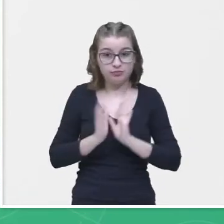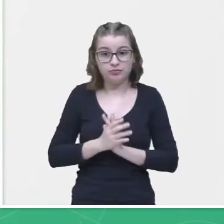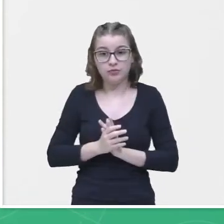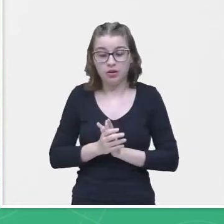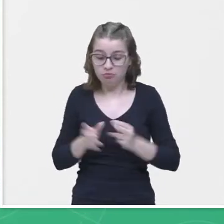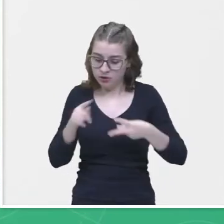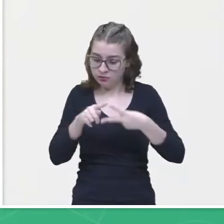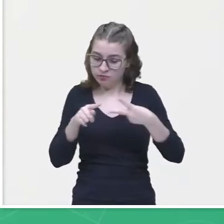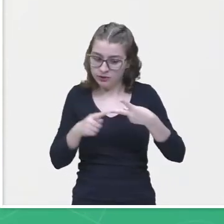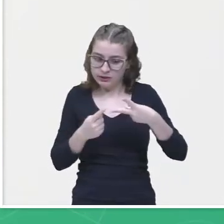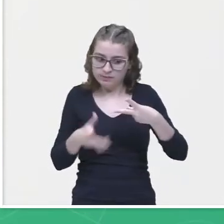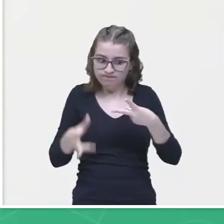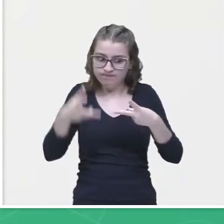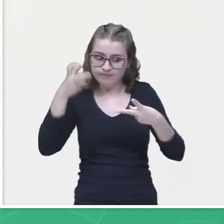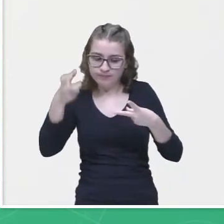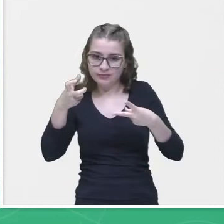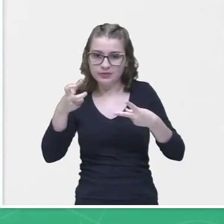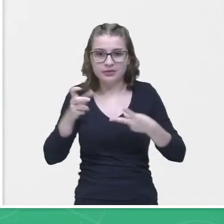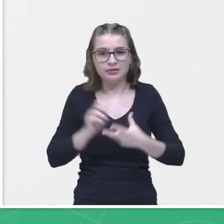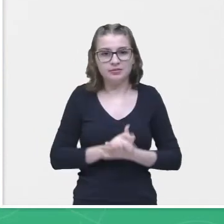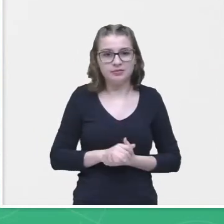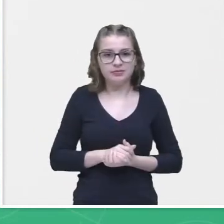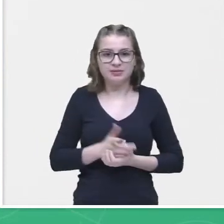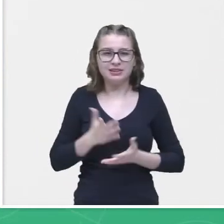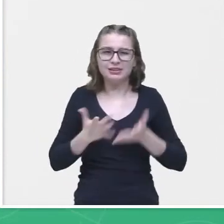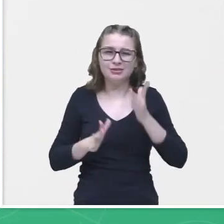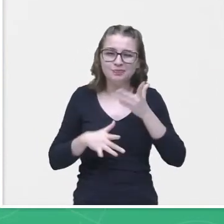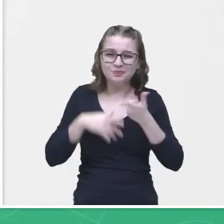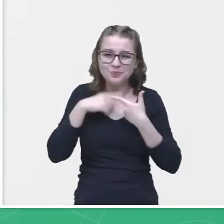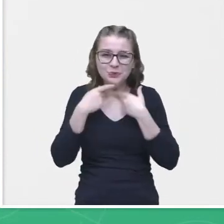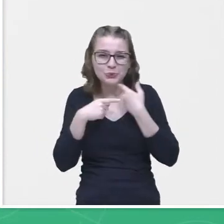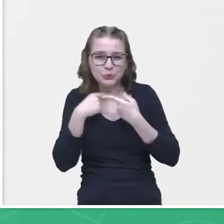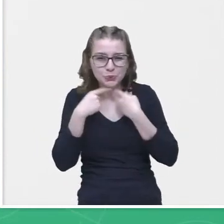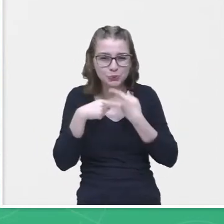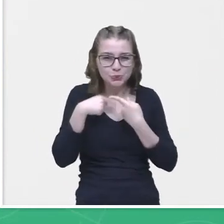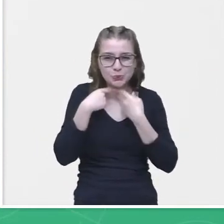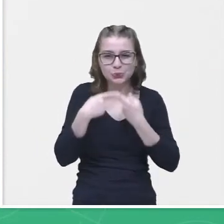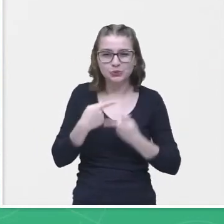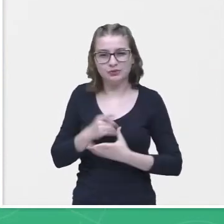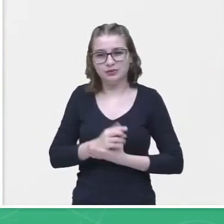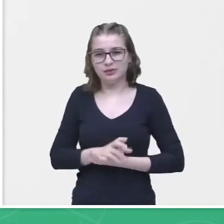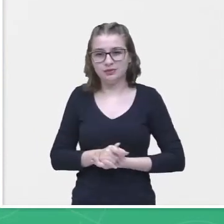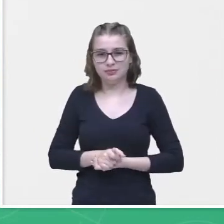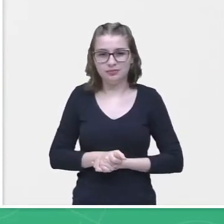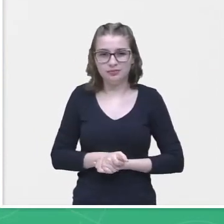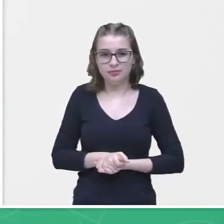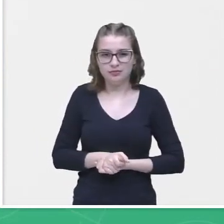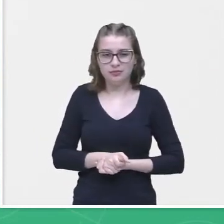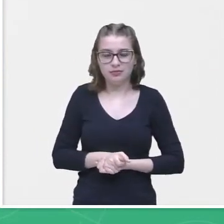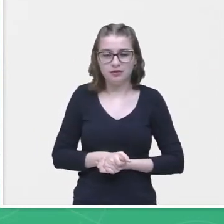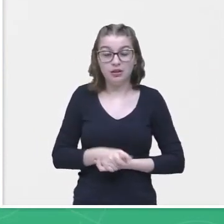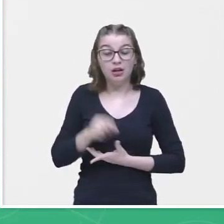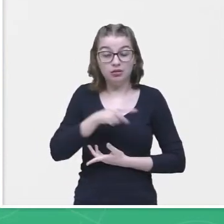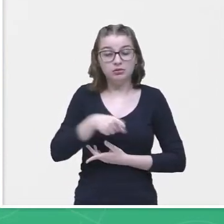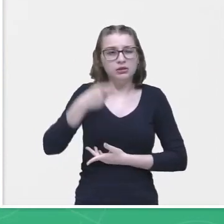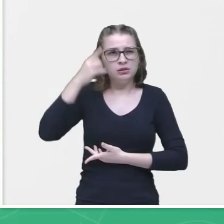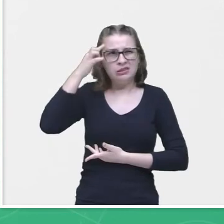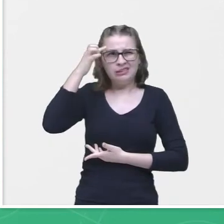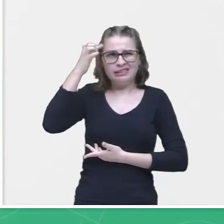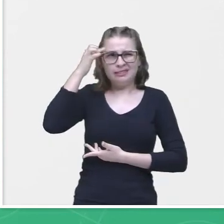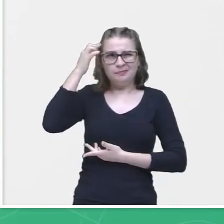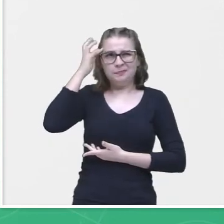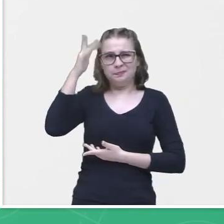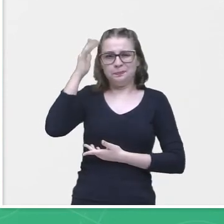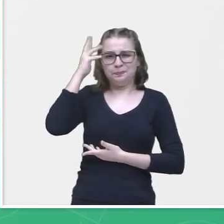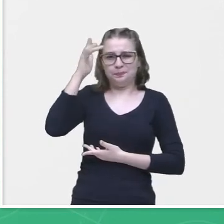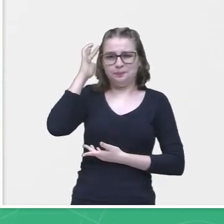aí que você já percebeu também, que causaram isso aí, levaram os nossos alunos a pensar um pouquinho mais qual das